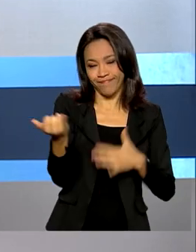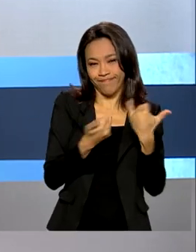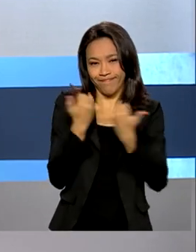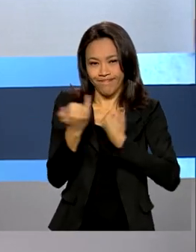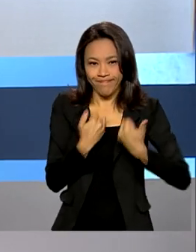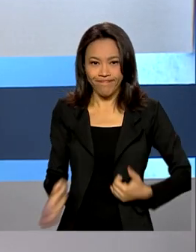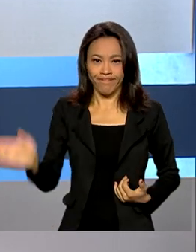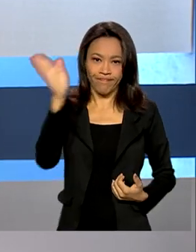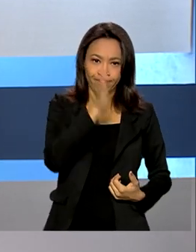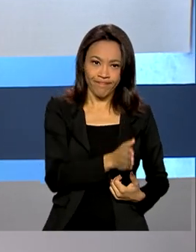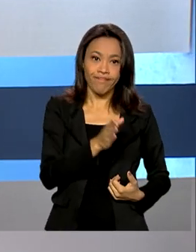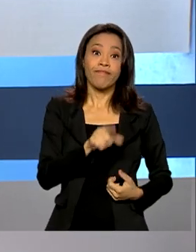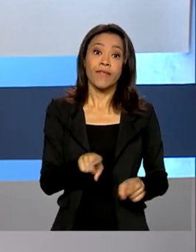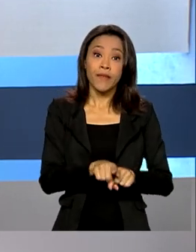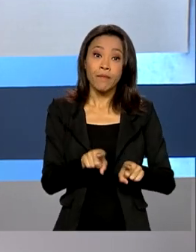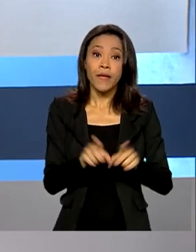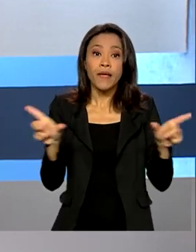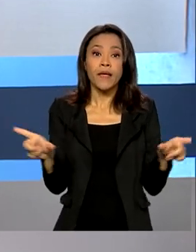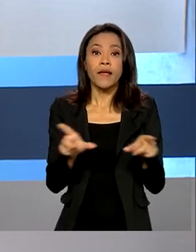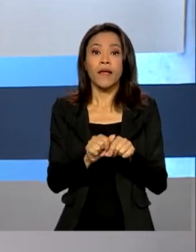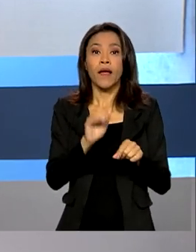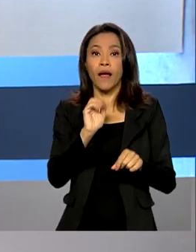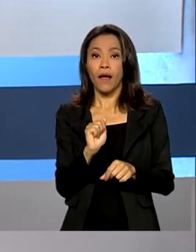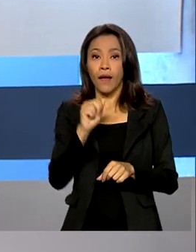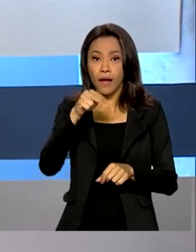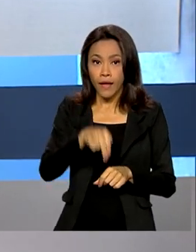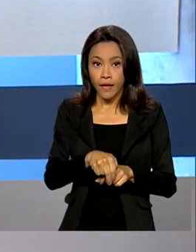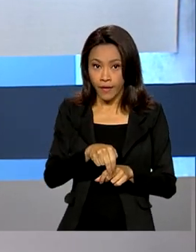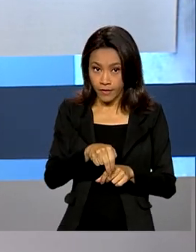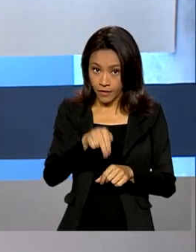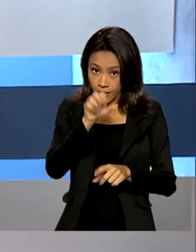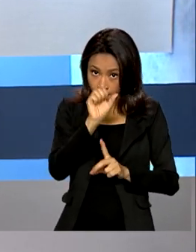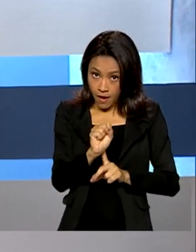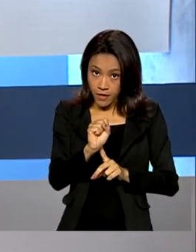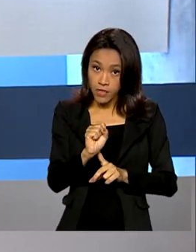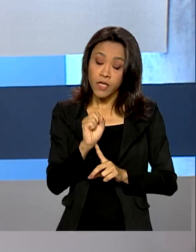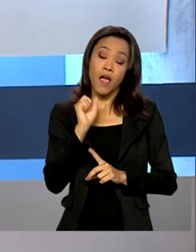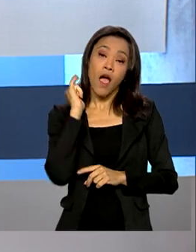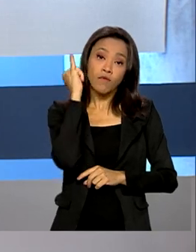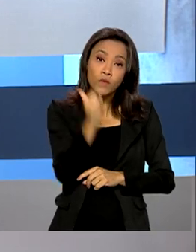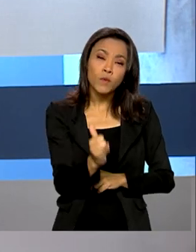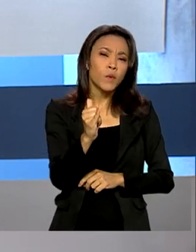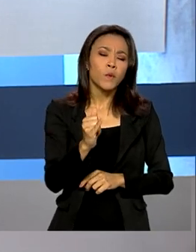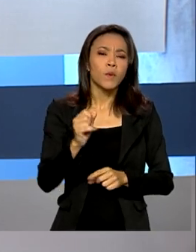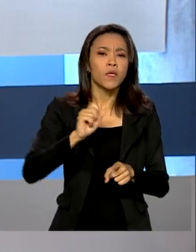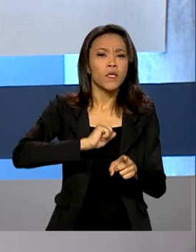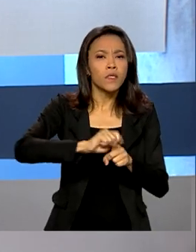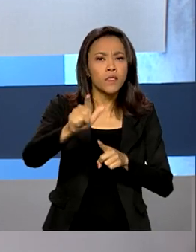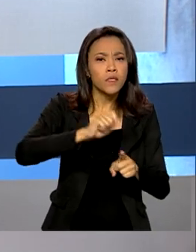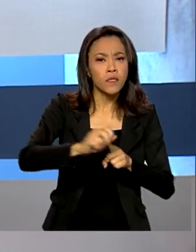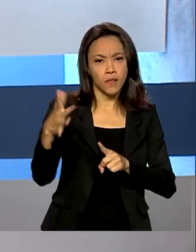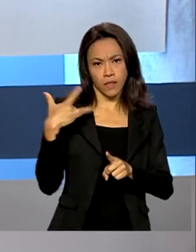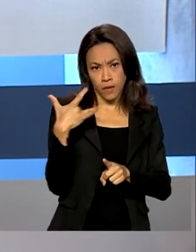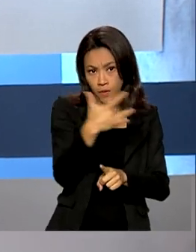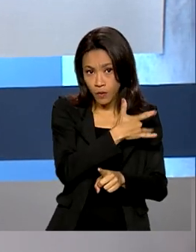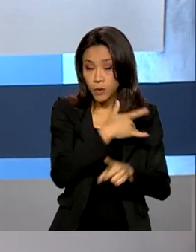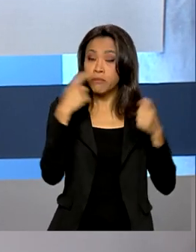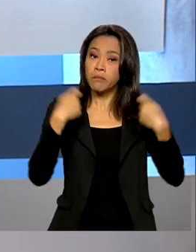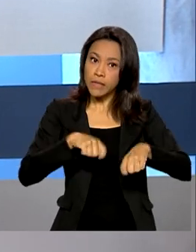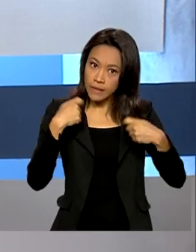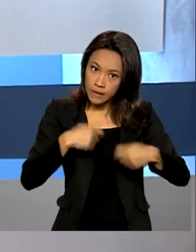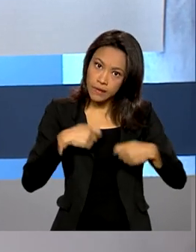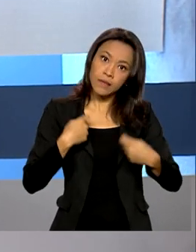E aí olha a agência nacional de saúde suplementar determinou que os planos de saúde deverão cobrir Obrigatoriamente